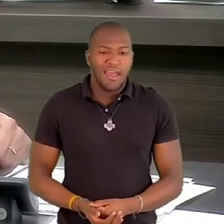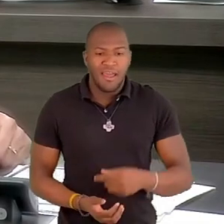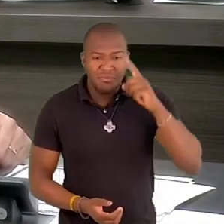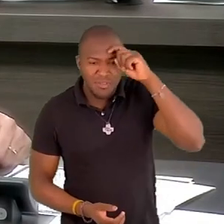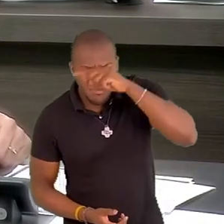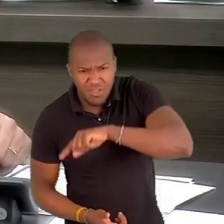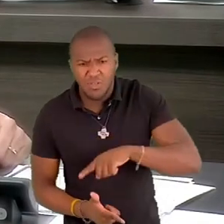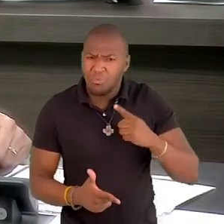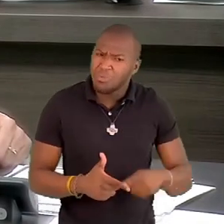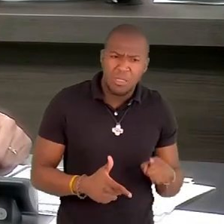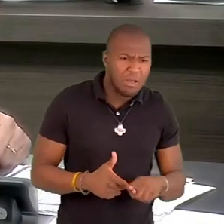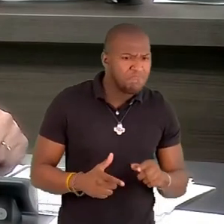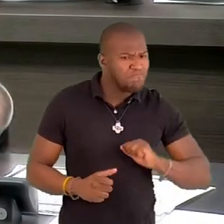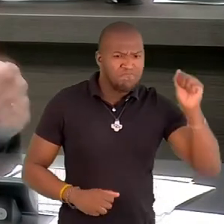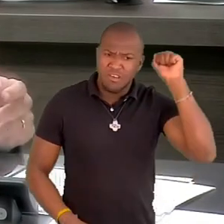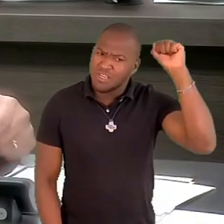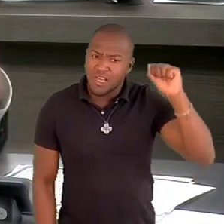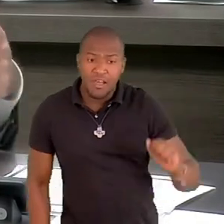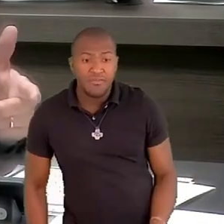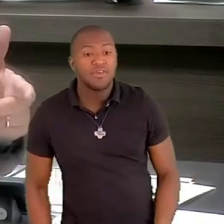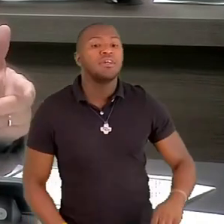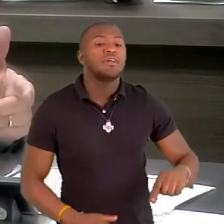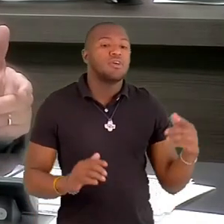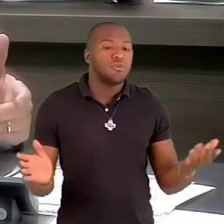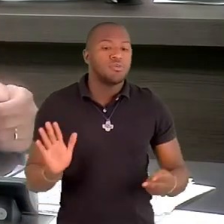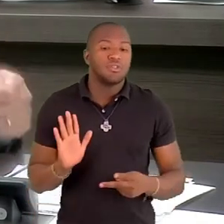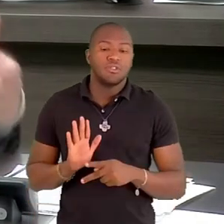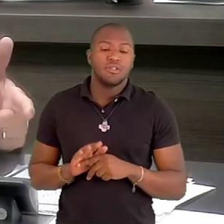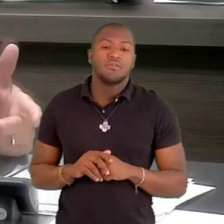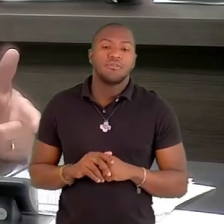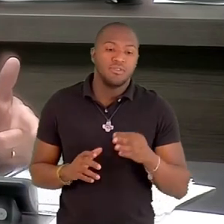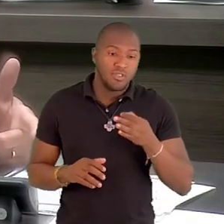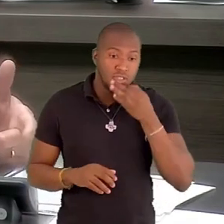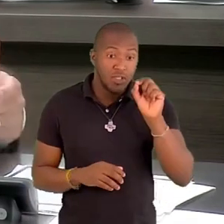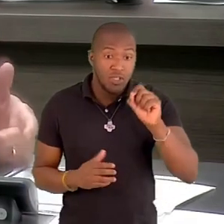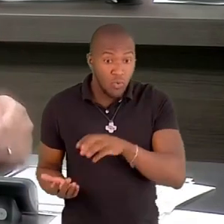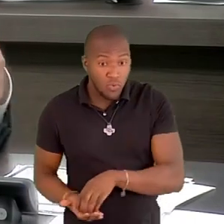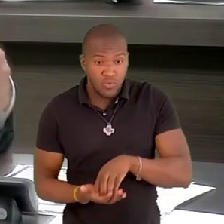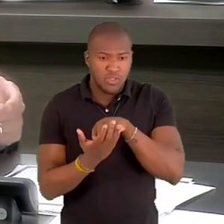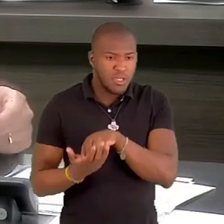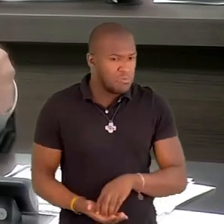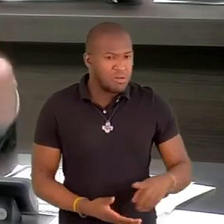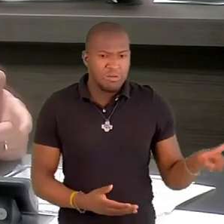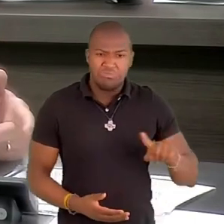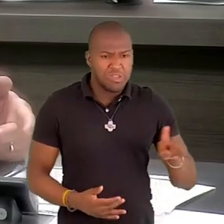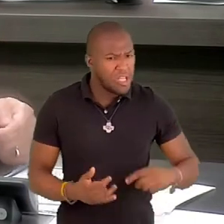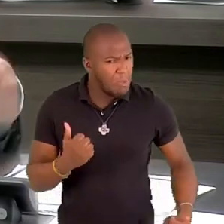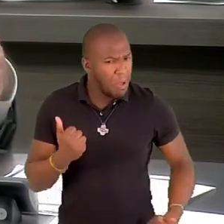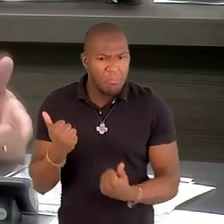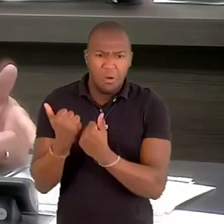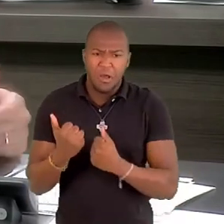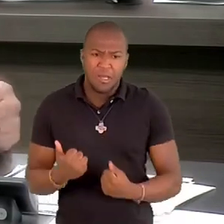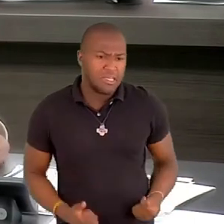o que aconteceu. E a proposta que Vossa Excelência traz em dizer que o CNMP não compactua e é contra